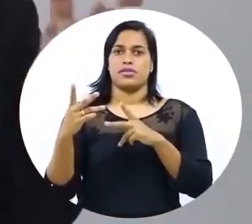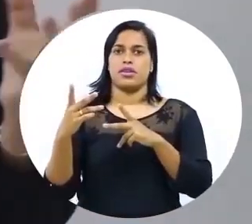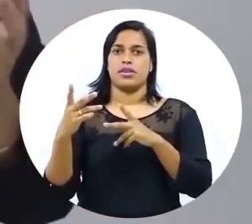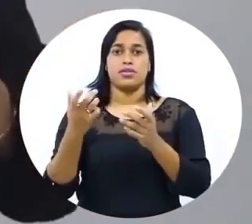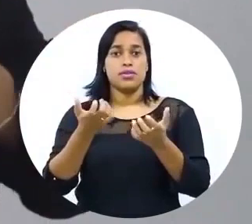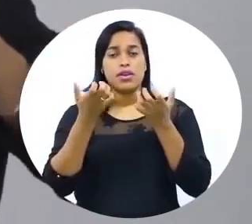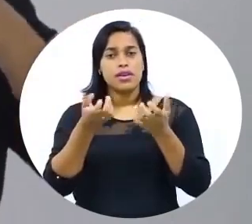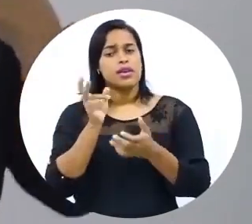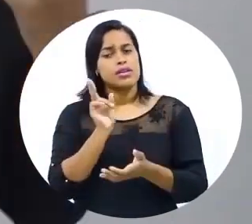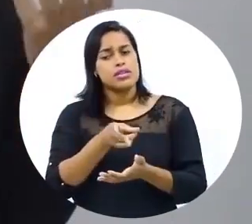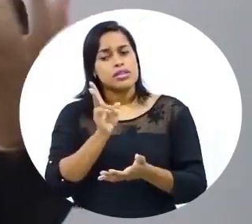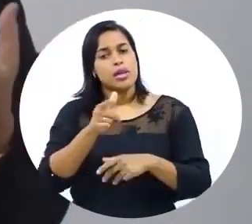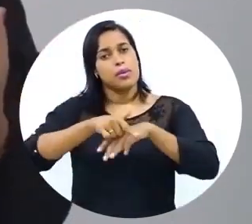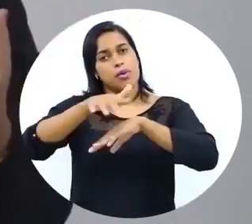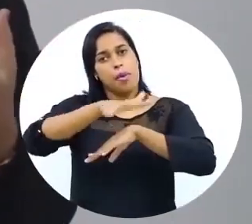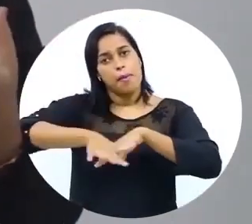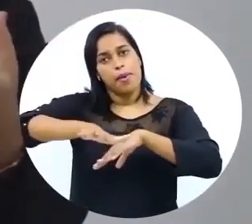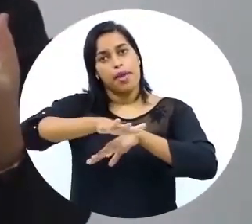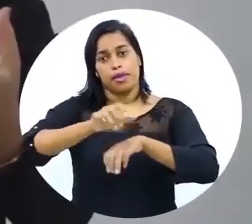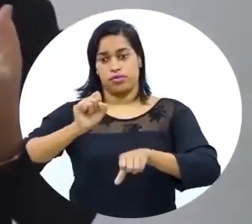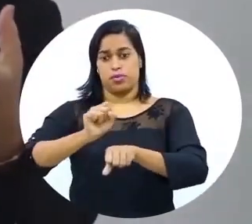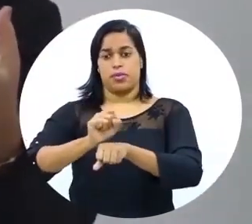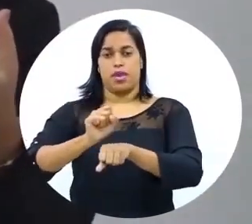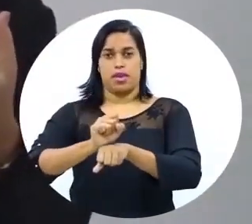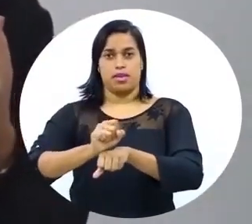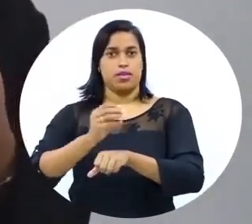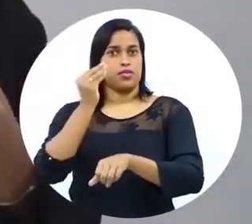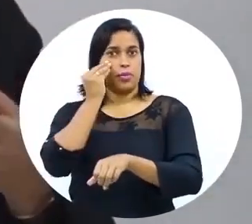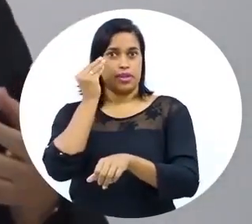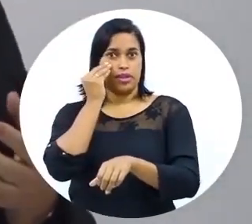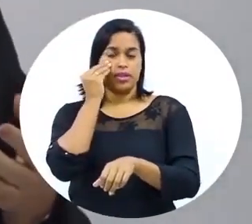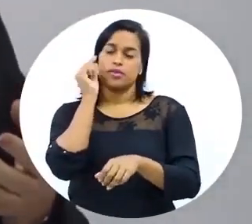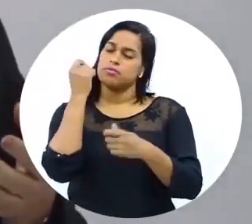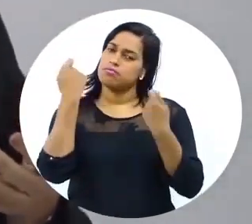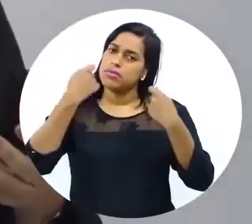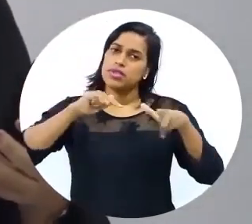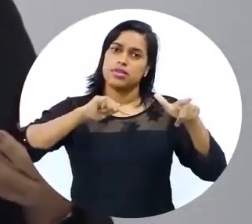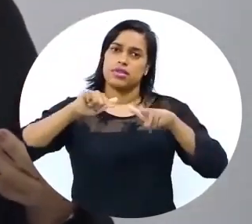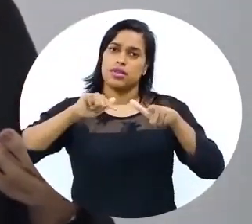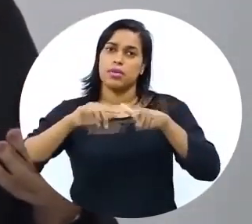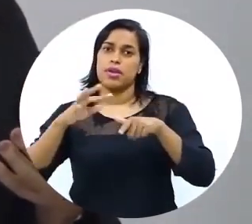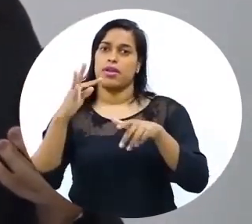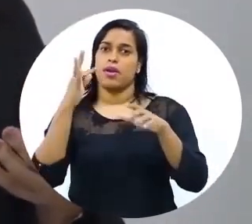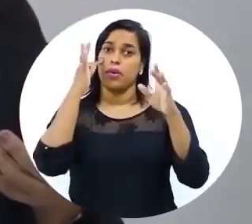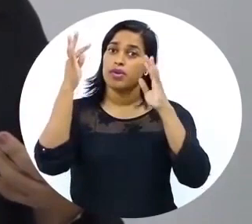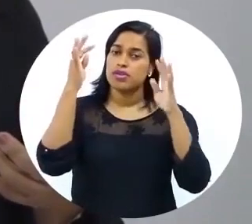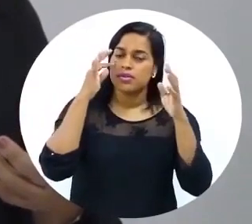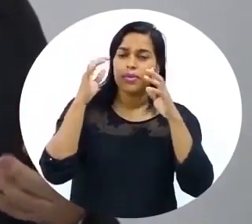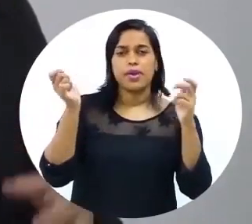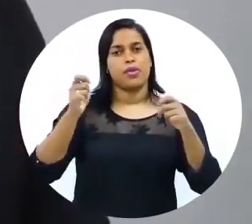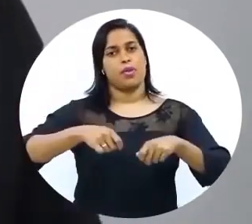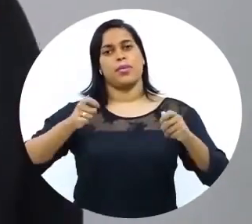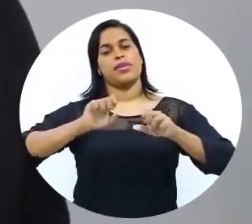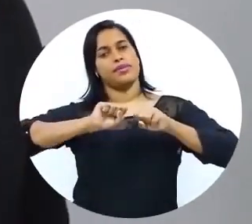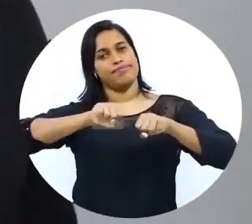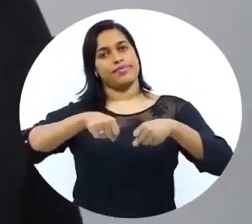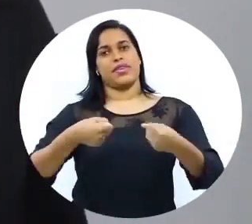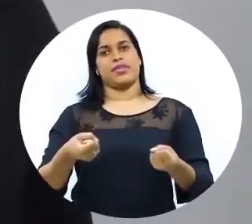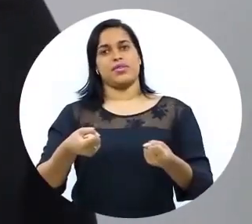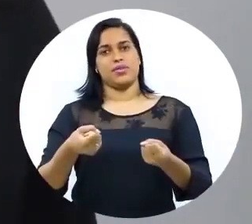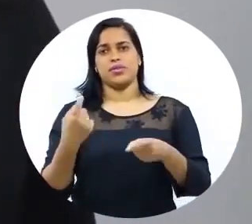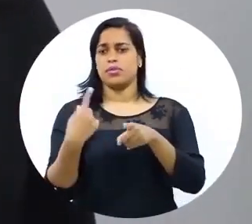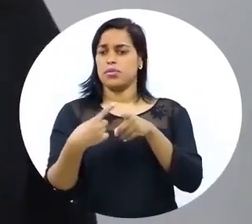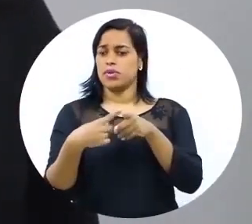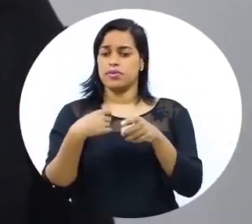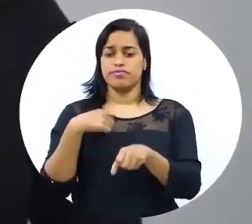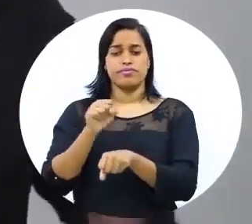estar alinhado ao que o mercado espera, você precisa trabalhar o conhecimento, a habilidade e a atitude. Porque o que a gente